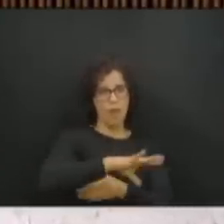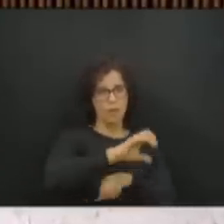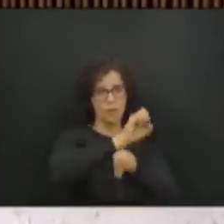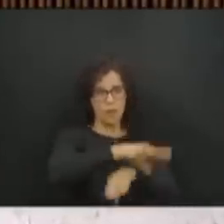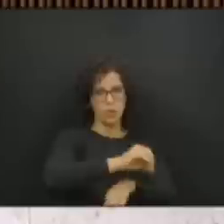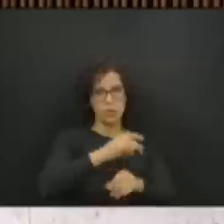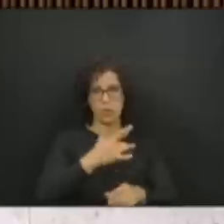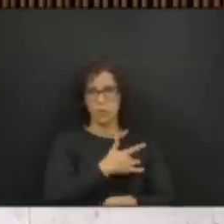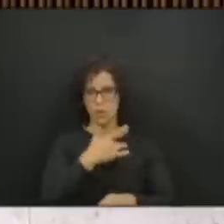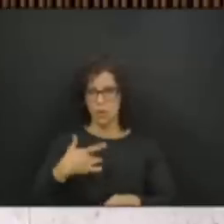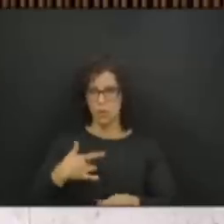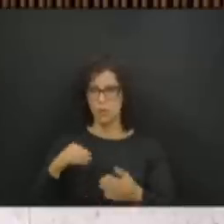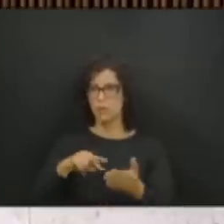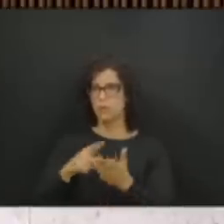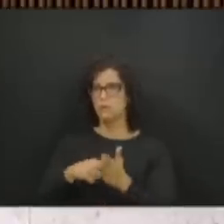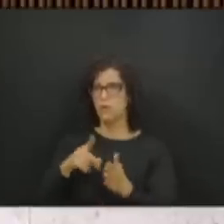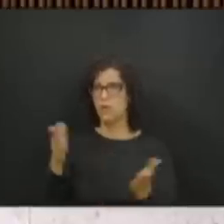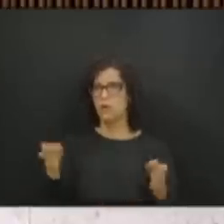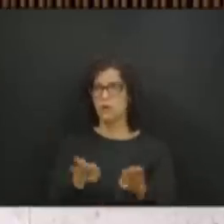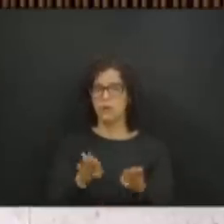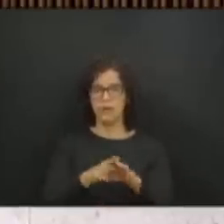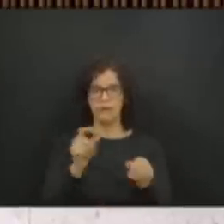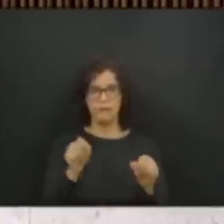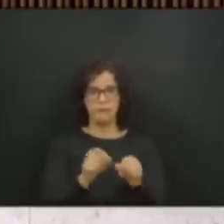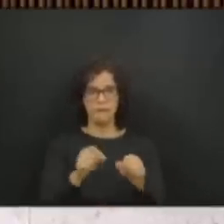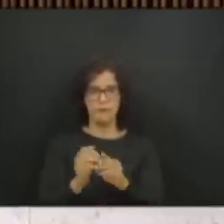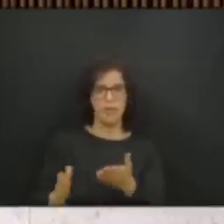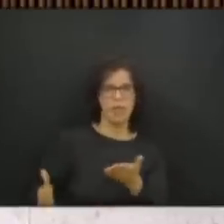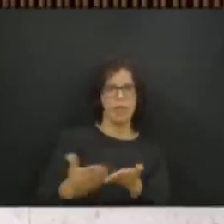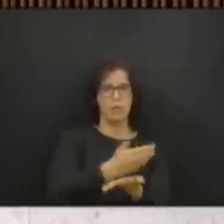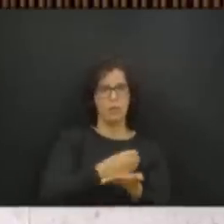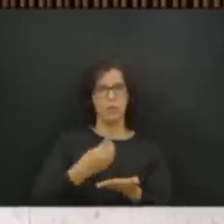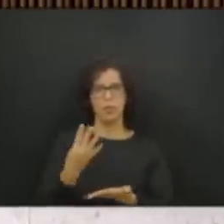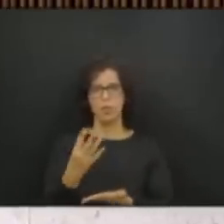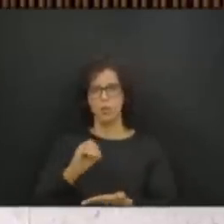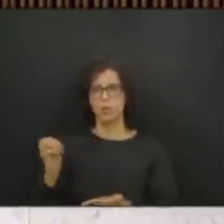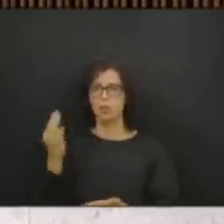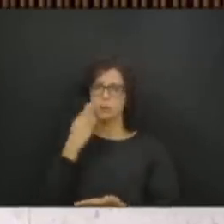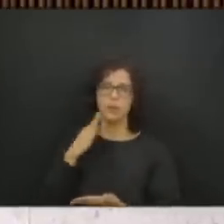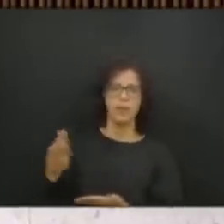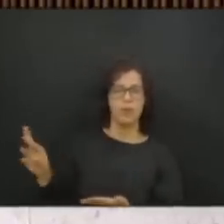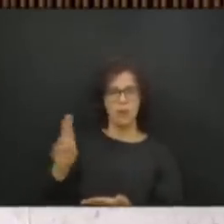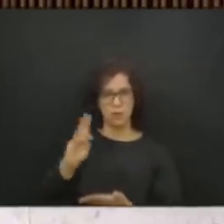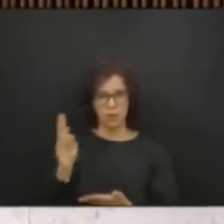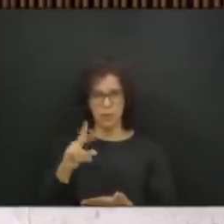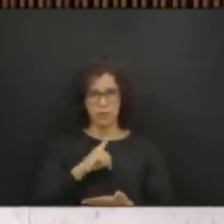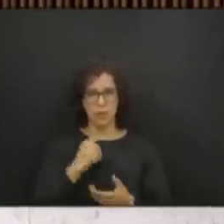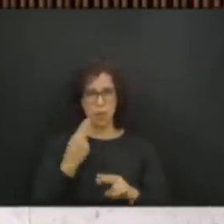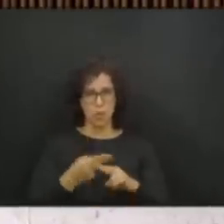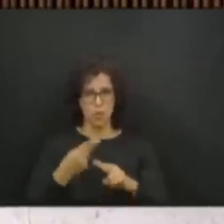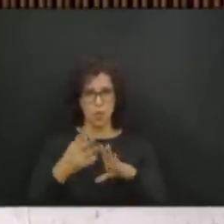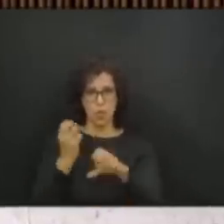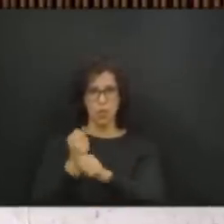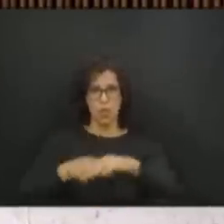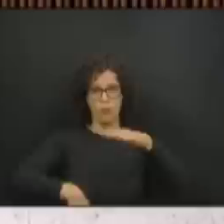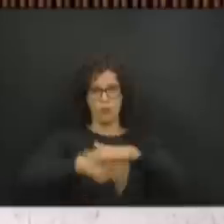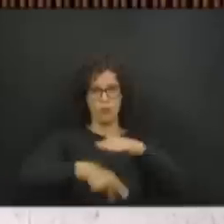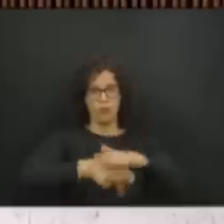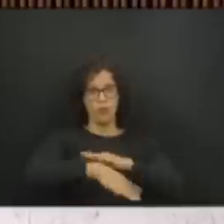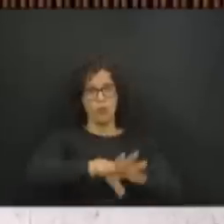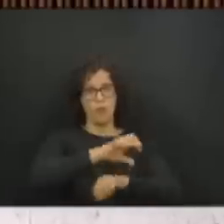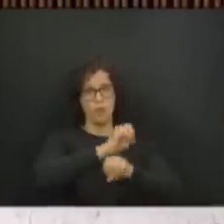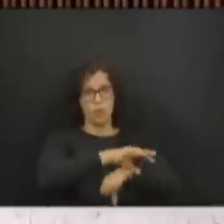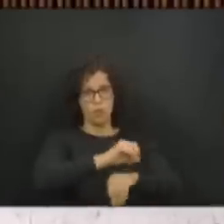faz com que o governo Dilma atacada só consiga arrecadar 400 bilhões de reais que são os valores do fundo